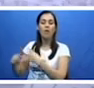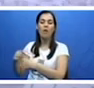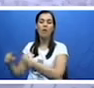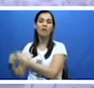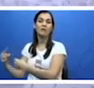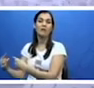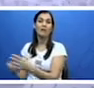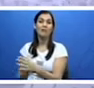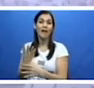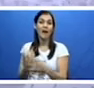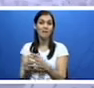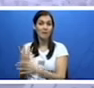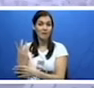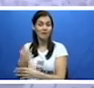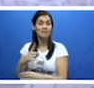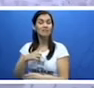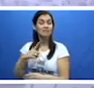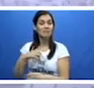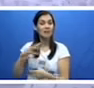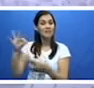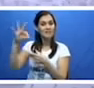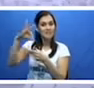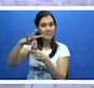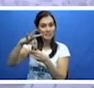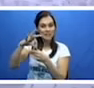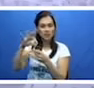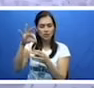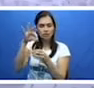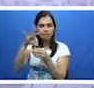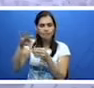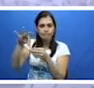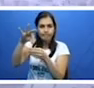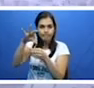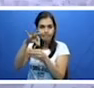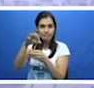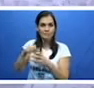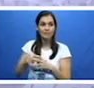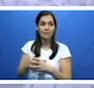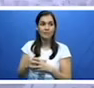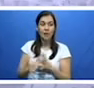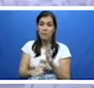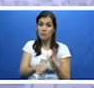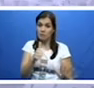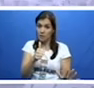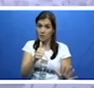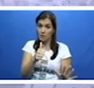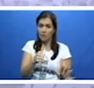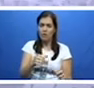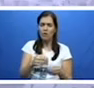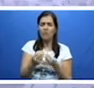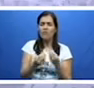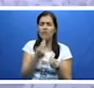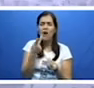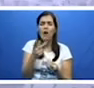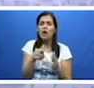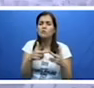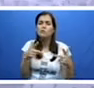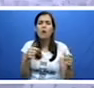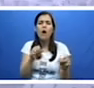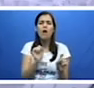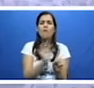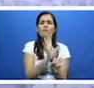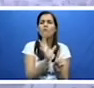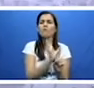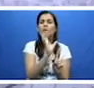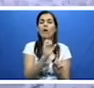com sementes mas primeiro vou falar da evolução dos grupos animais mostrar a influência do clima nessa evolução